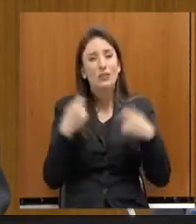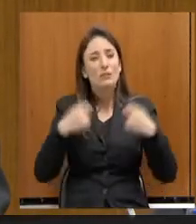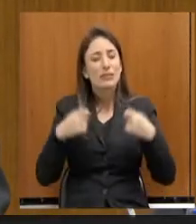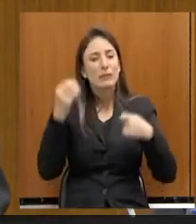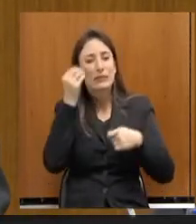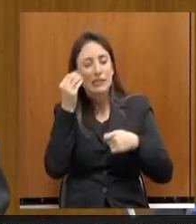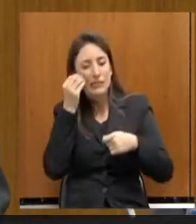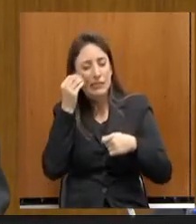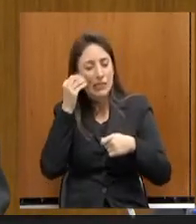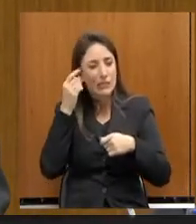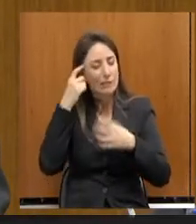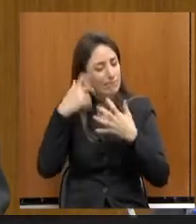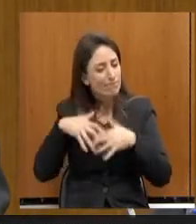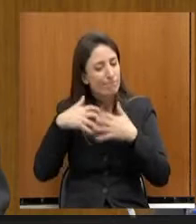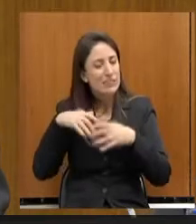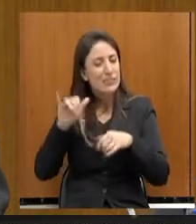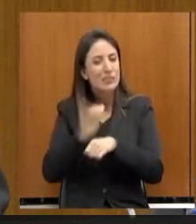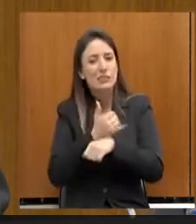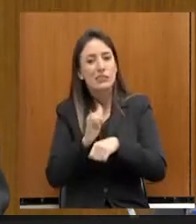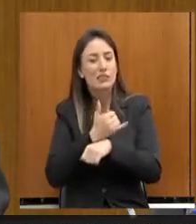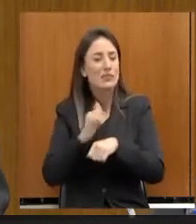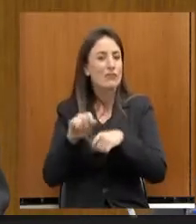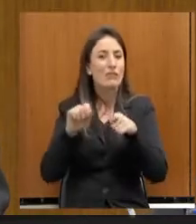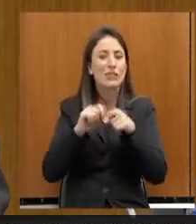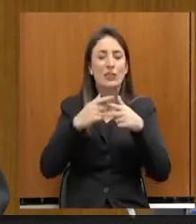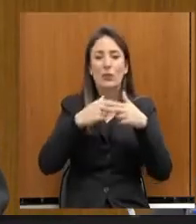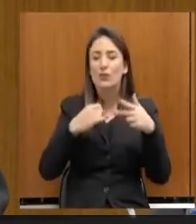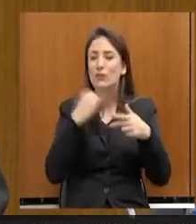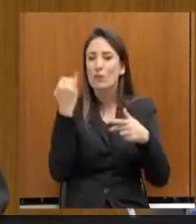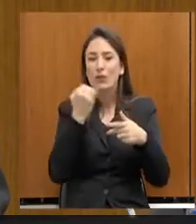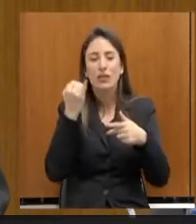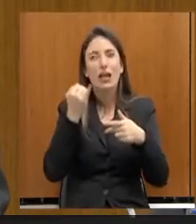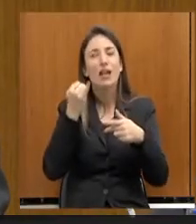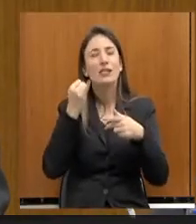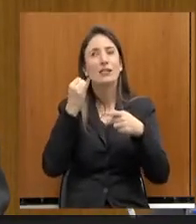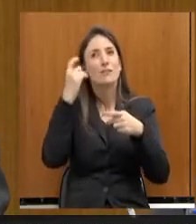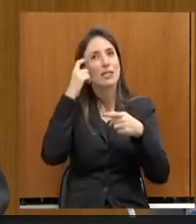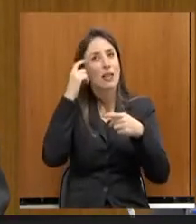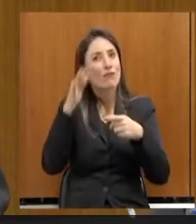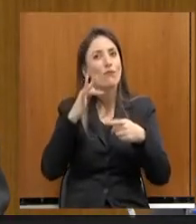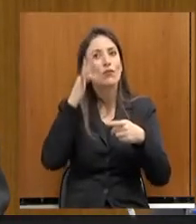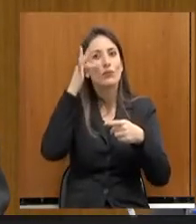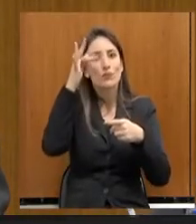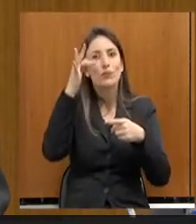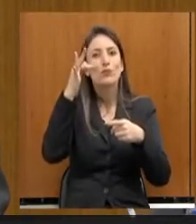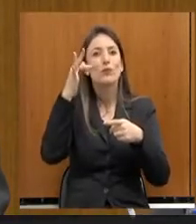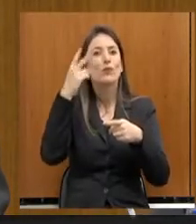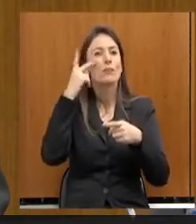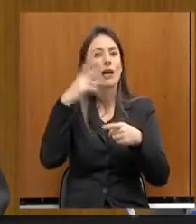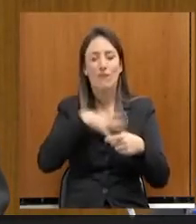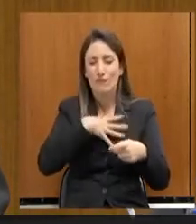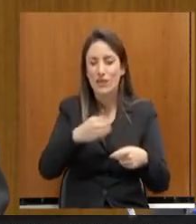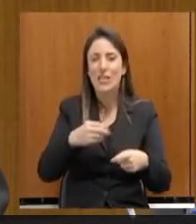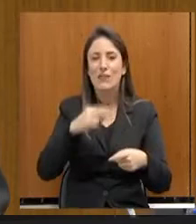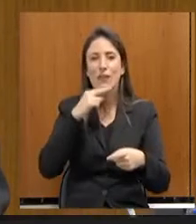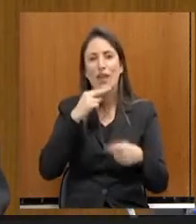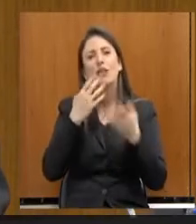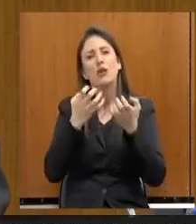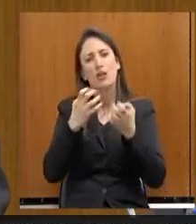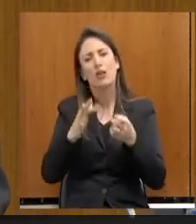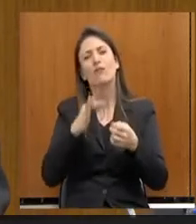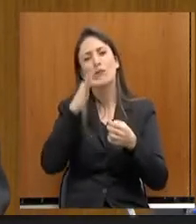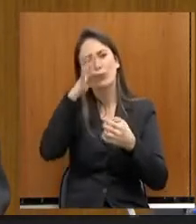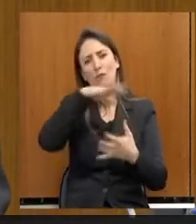melhores necessárias para os nossos filhos nossos netos e o que tem oito netos deixaram a condição melhor para